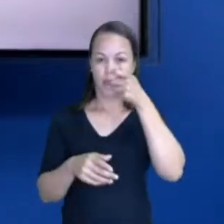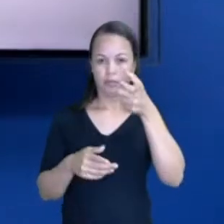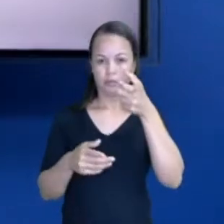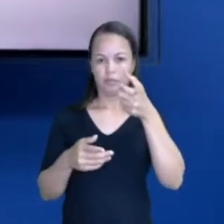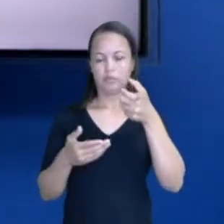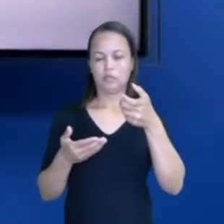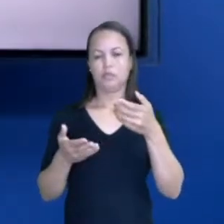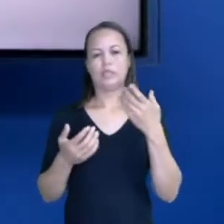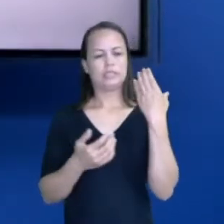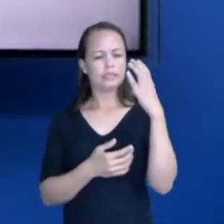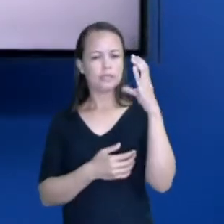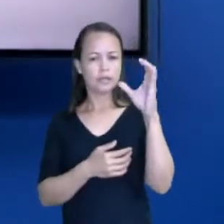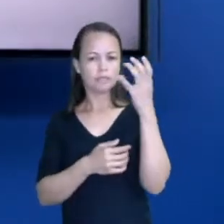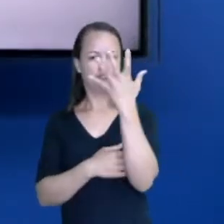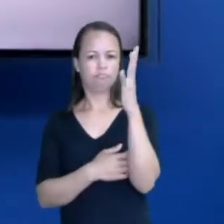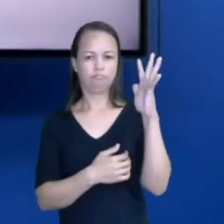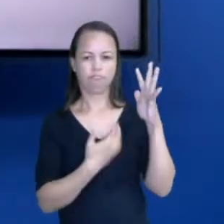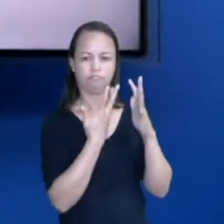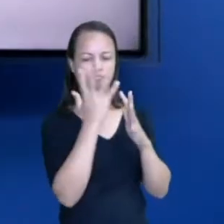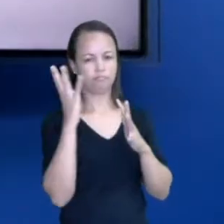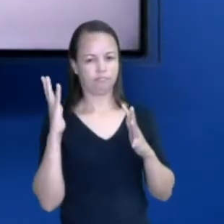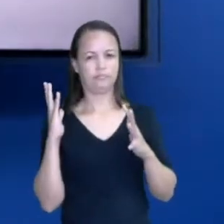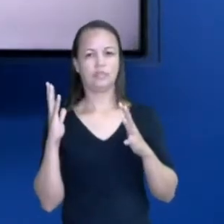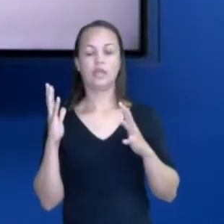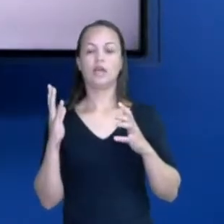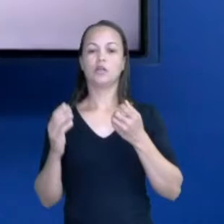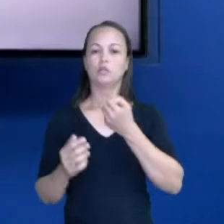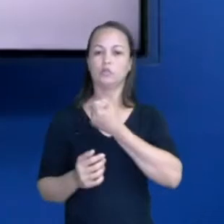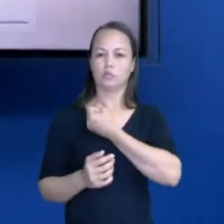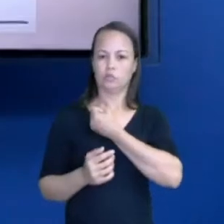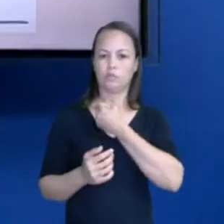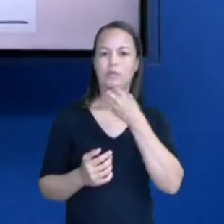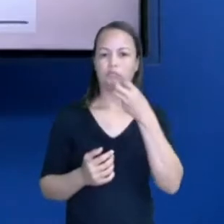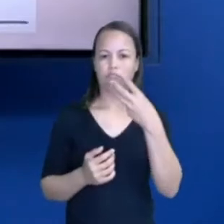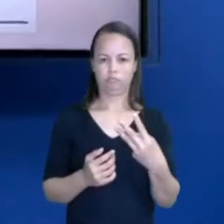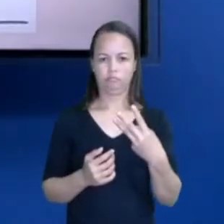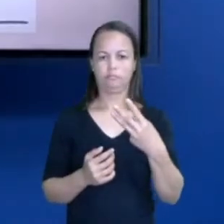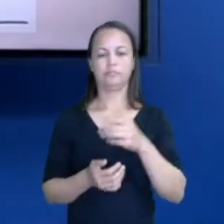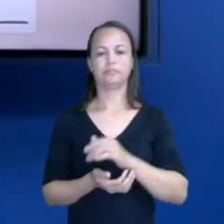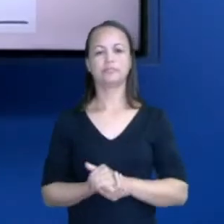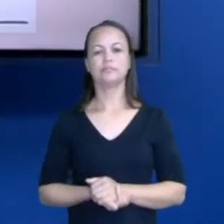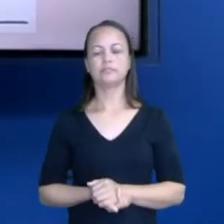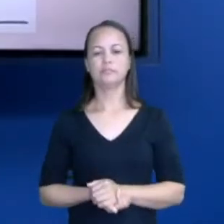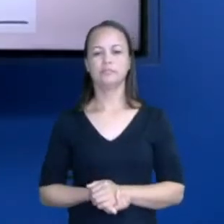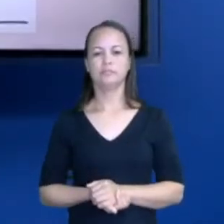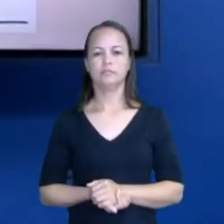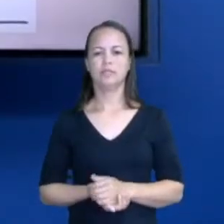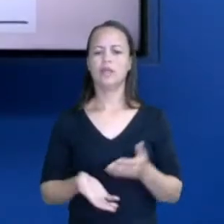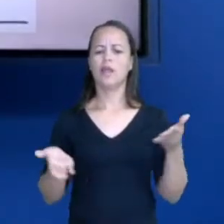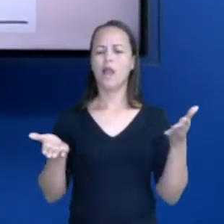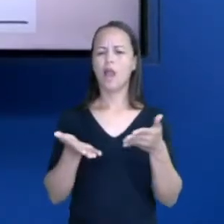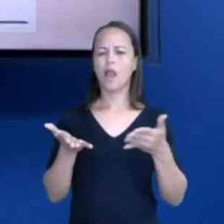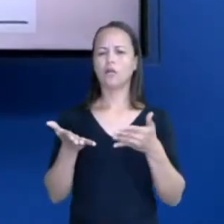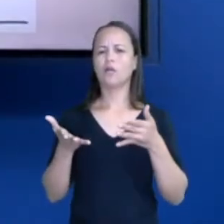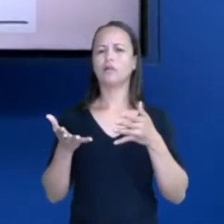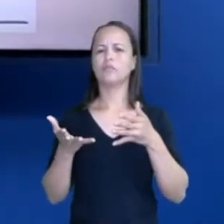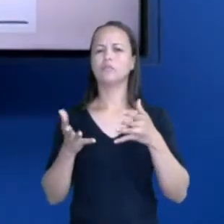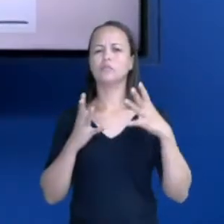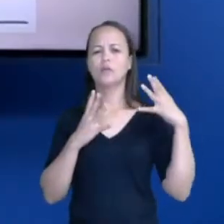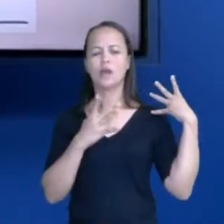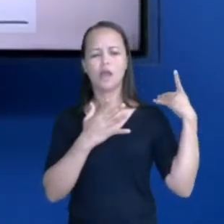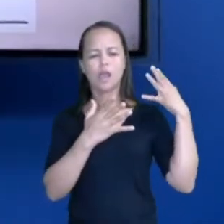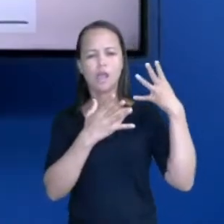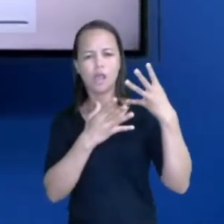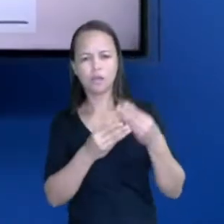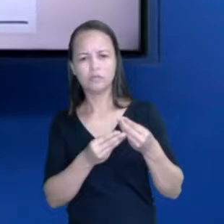à nossa aula de Ciências da Natureza, nossa aula de número 3, tá certo? Vamos agora revisar um pouquinho do que a gente